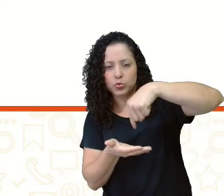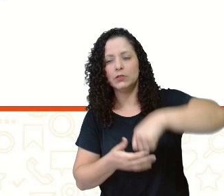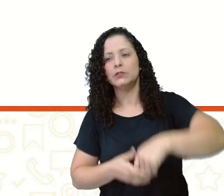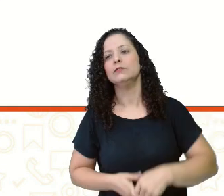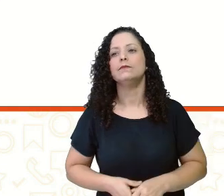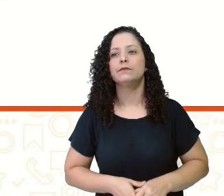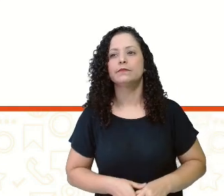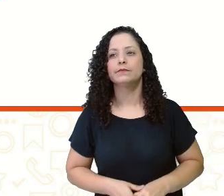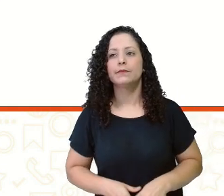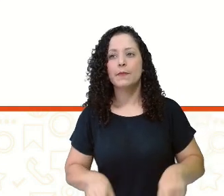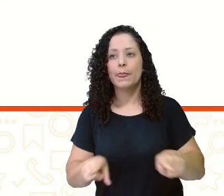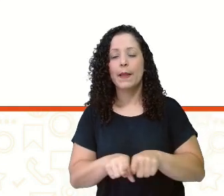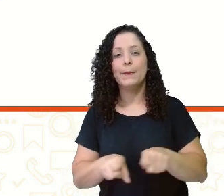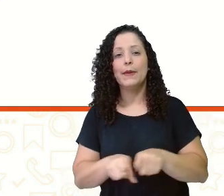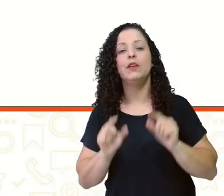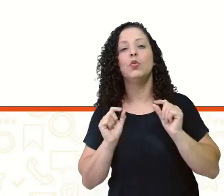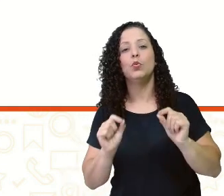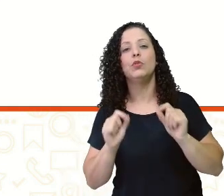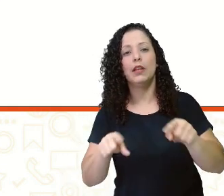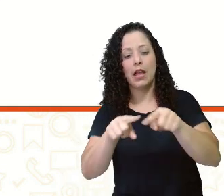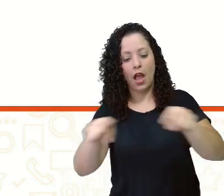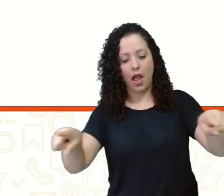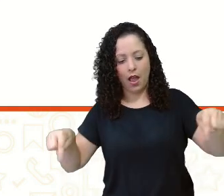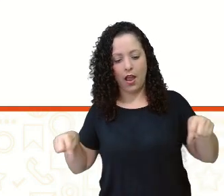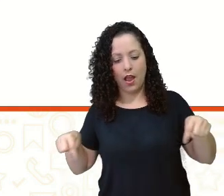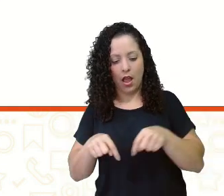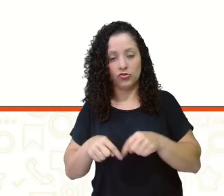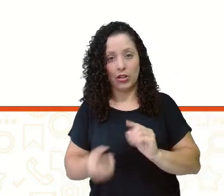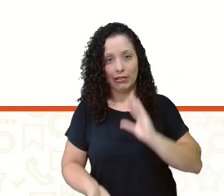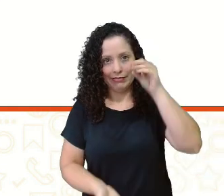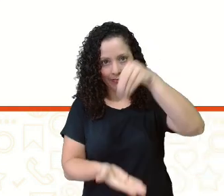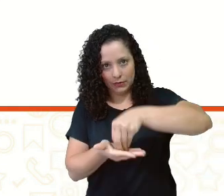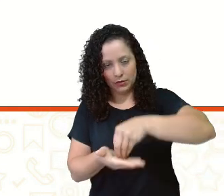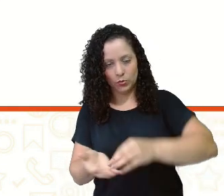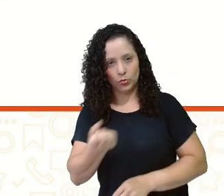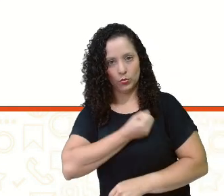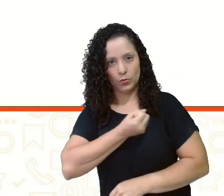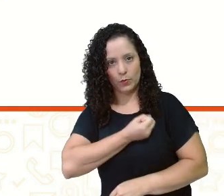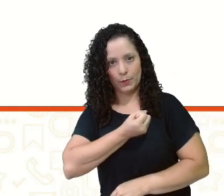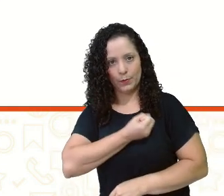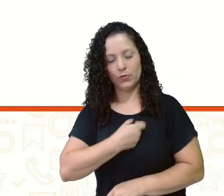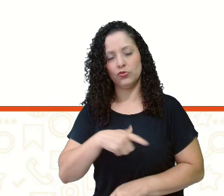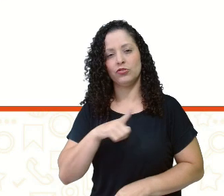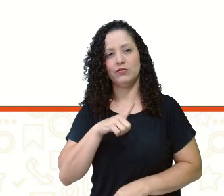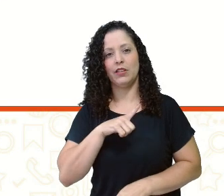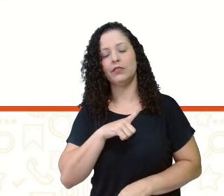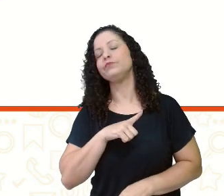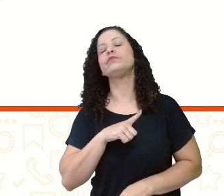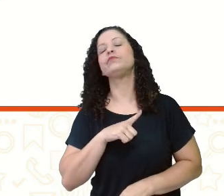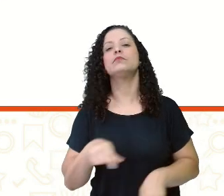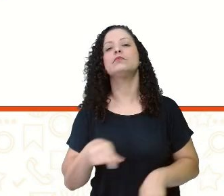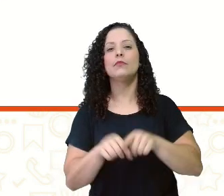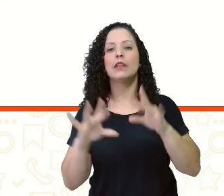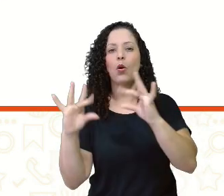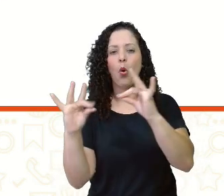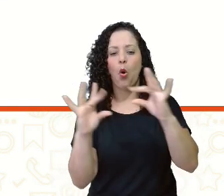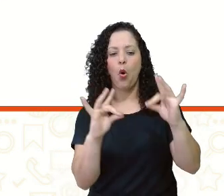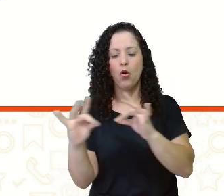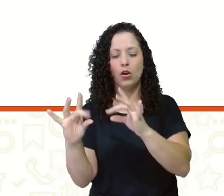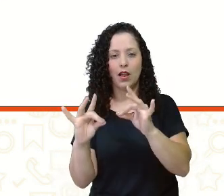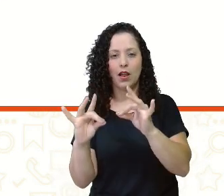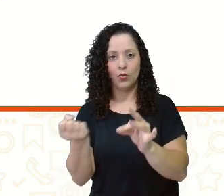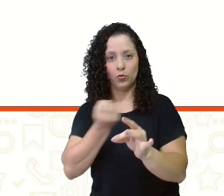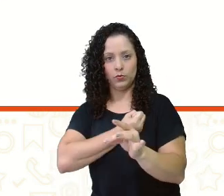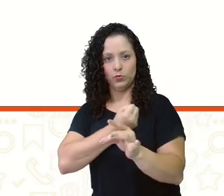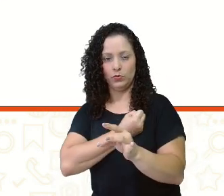Caixa de números, caixas de plástico ou de papelão contendo miniaturas e a se colar na parte externa o numeral, parecido com